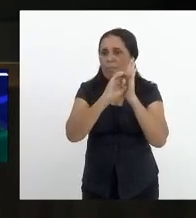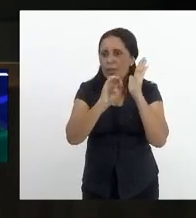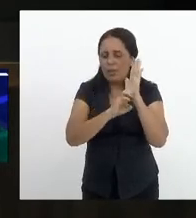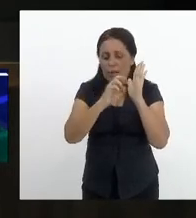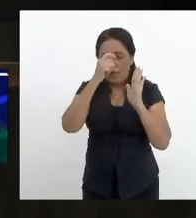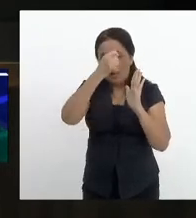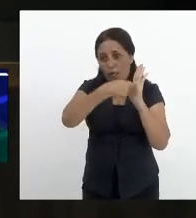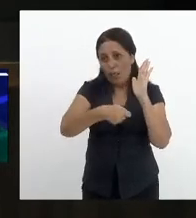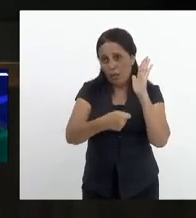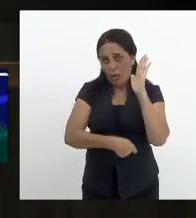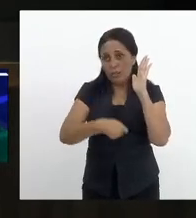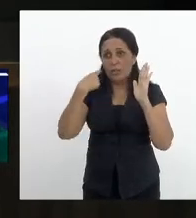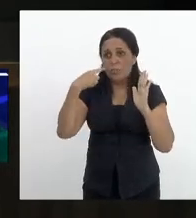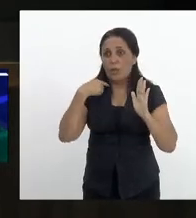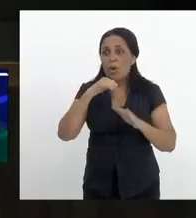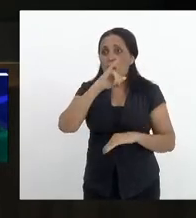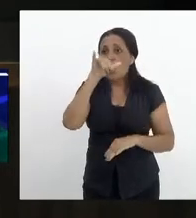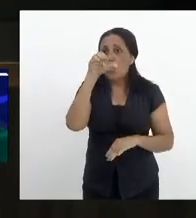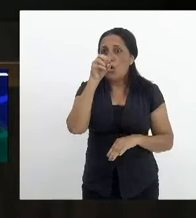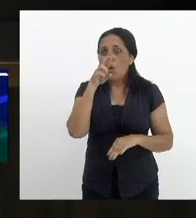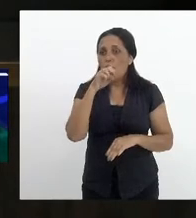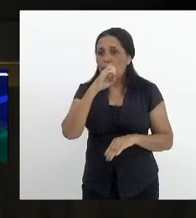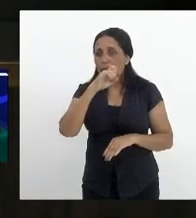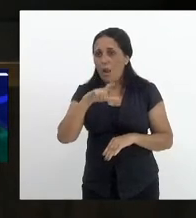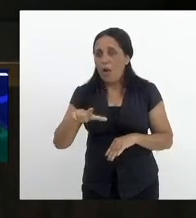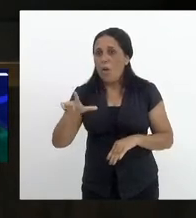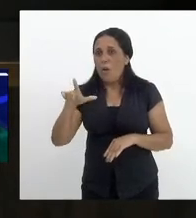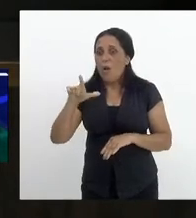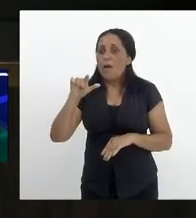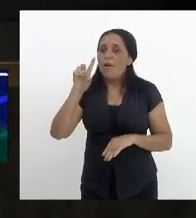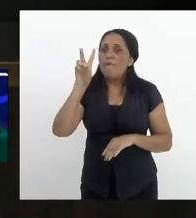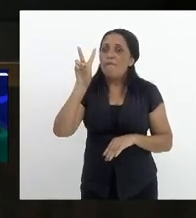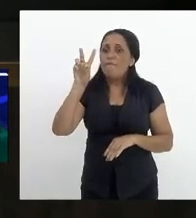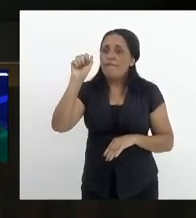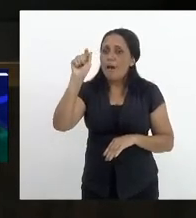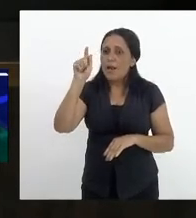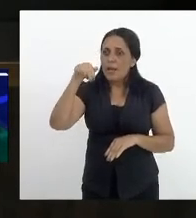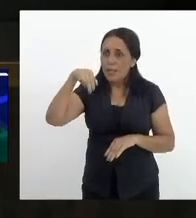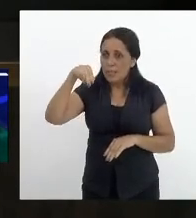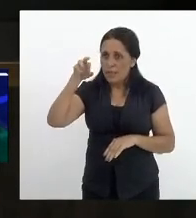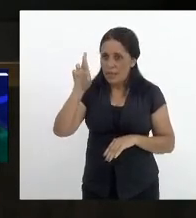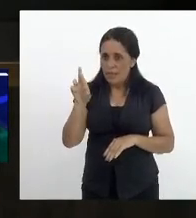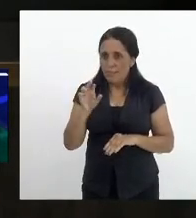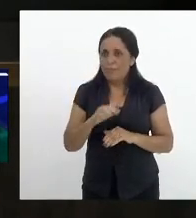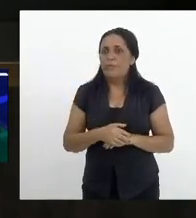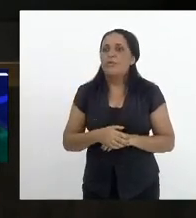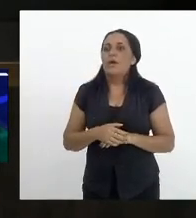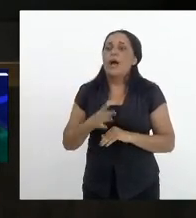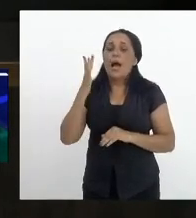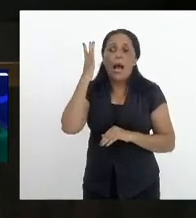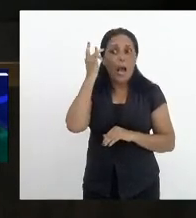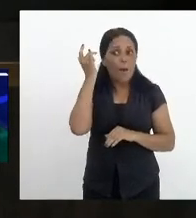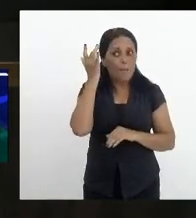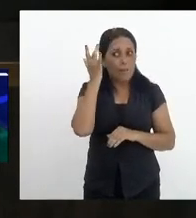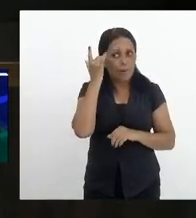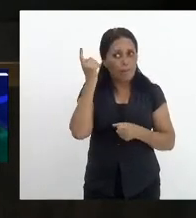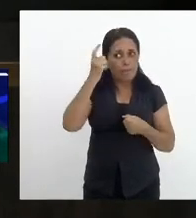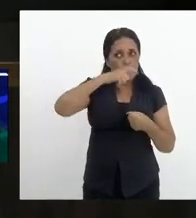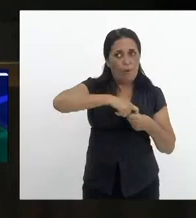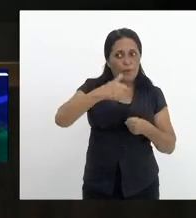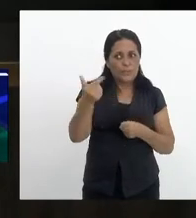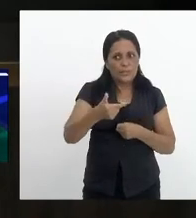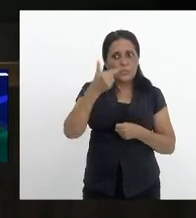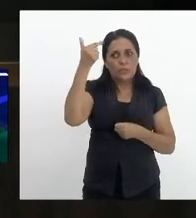deputados Coronel Jairo, Dica e Wagner Montes. Em discussão, não vem que queira discutir, encerrada a discussão, volta amanhã para a segunda